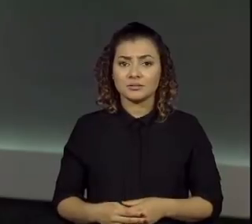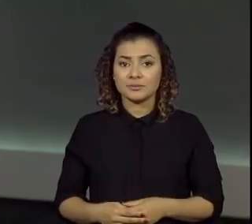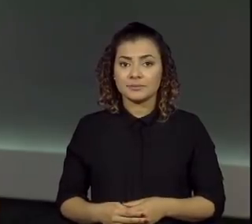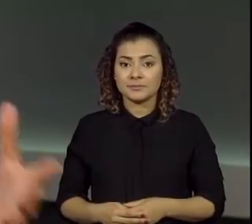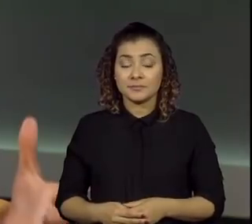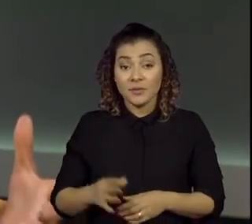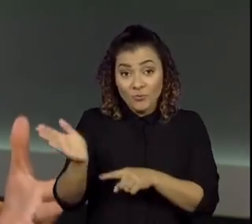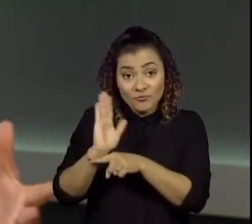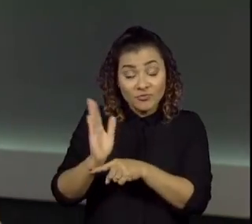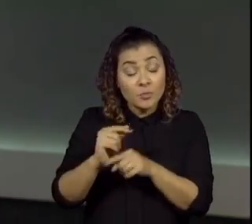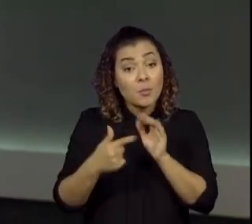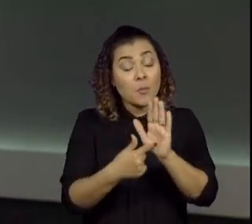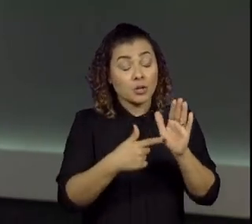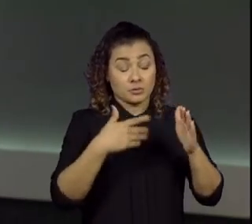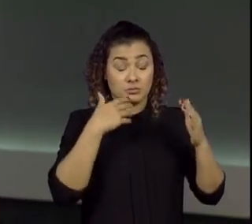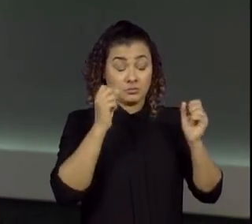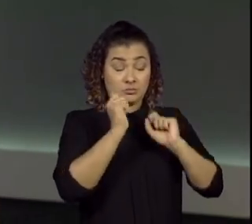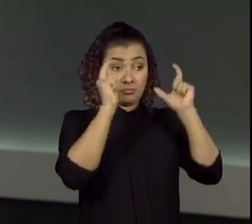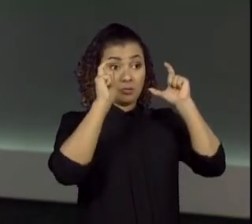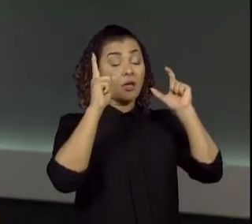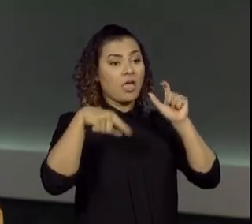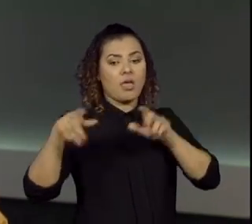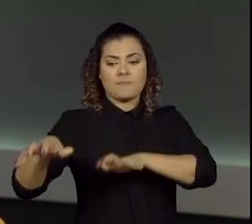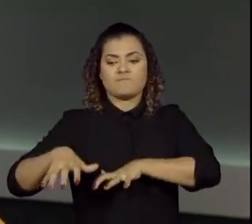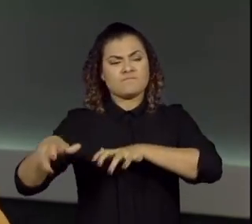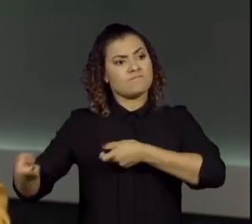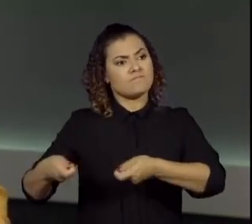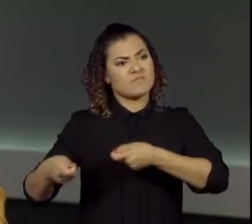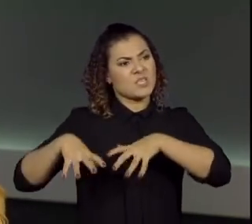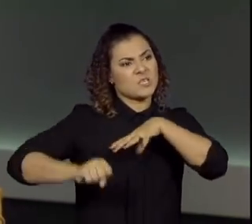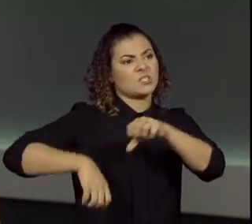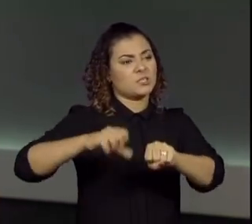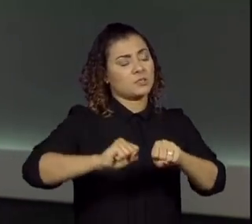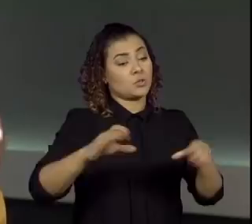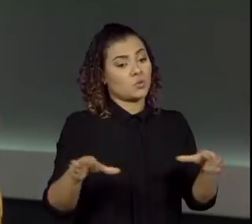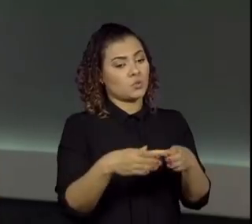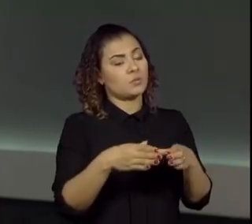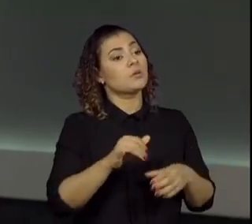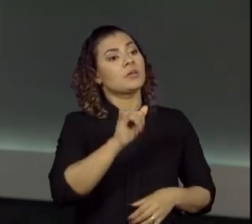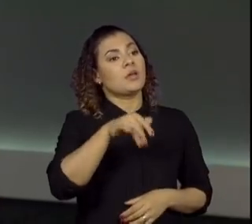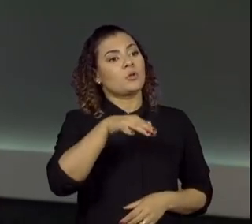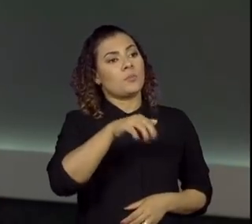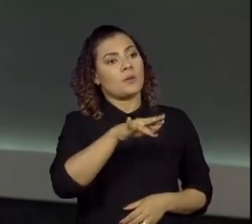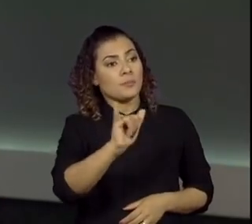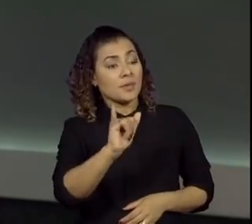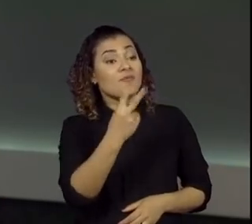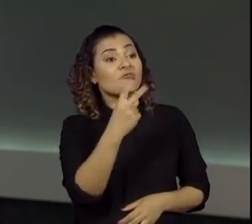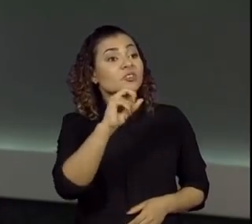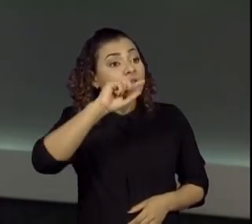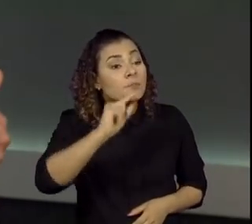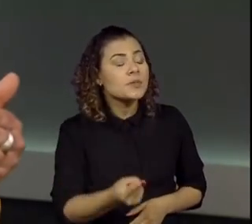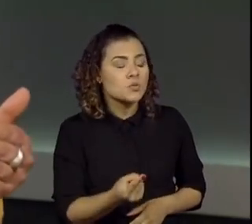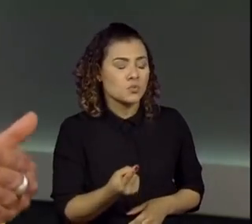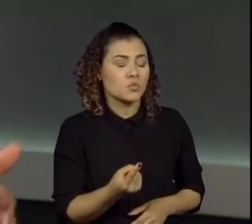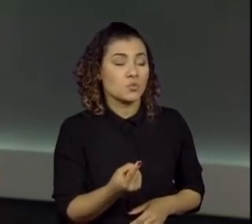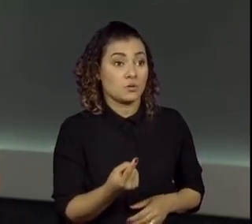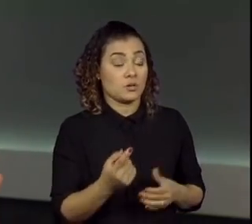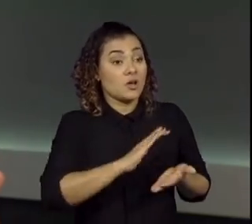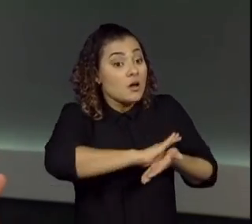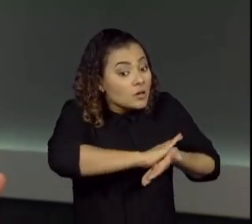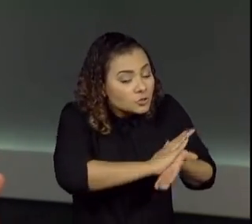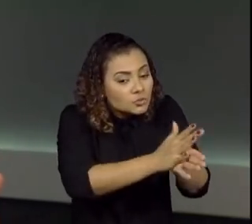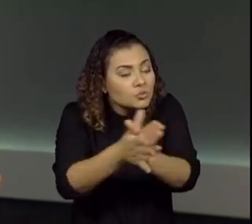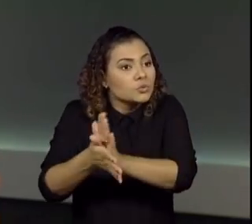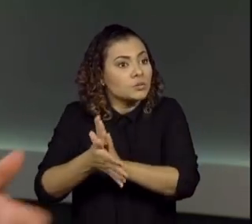mostra uma tragédia, que é a presença de garimpeiros ilegais na terra Yanomami. 20 mil garimpeiros. Eles já dizimaram